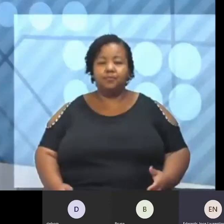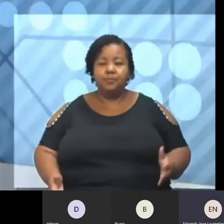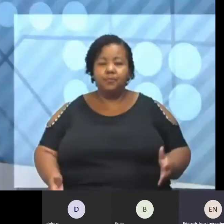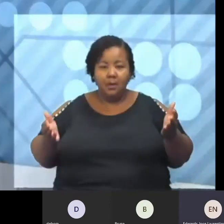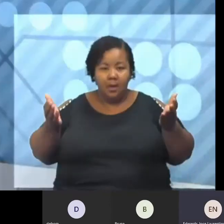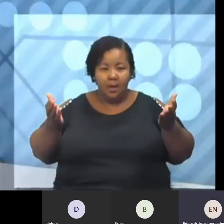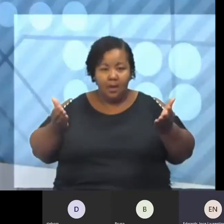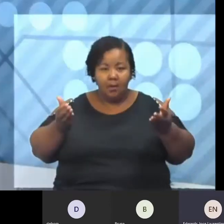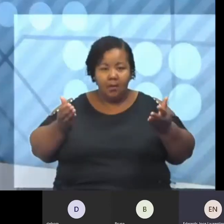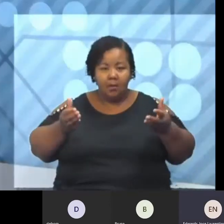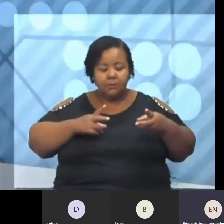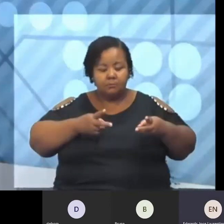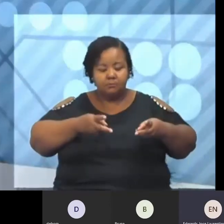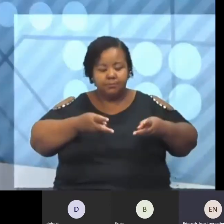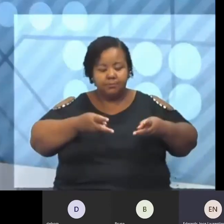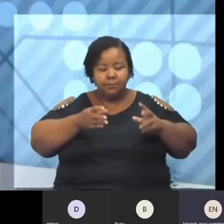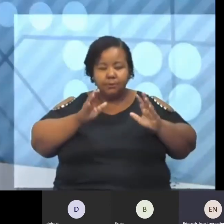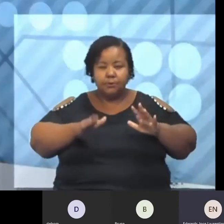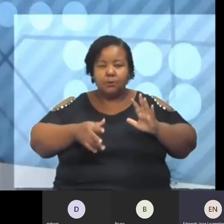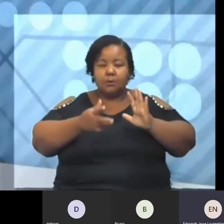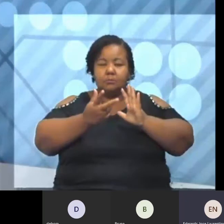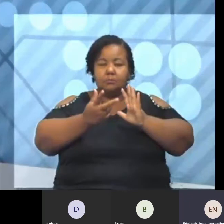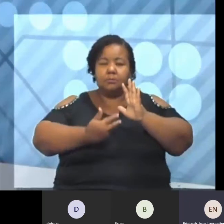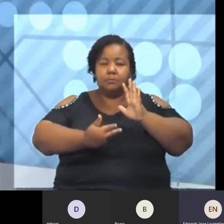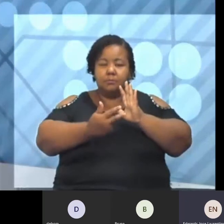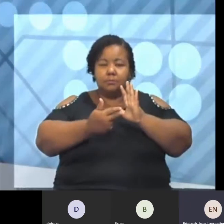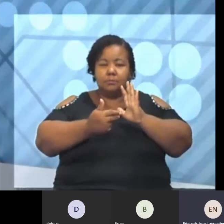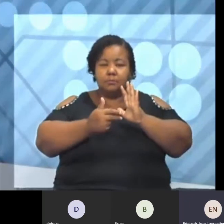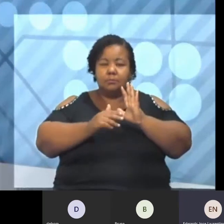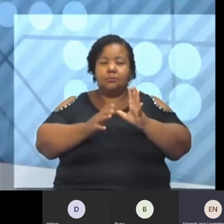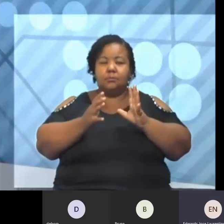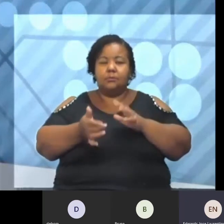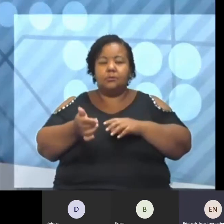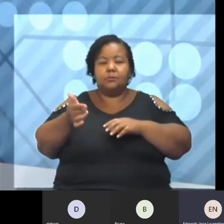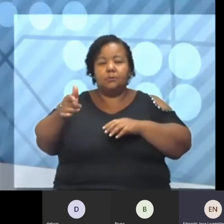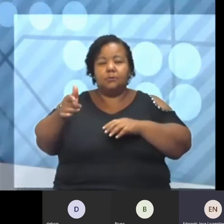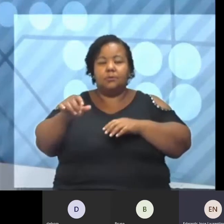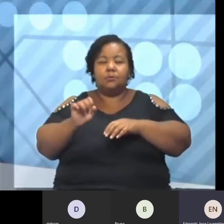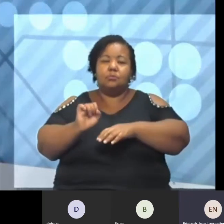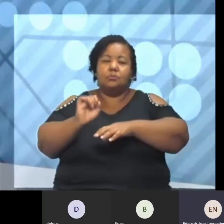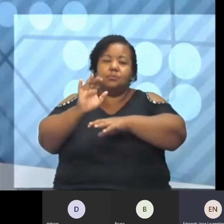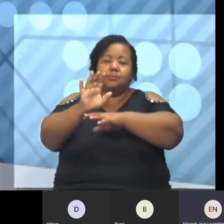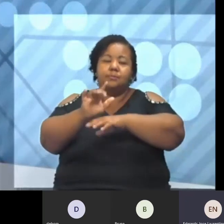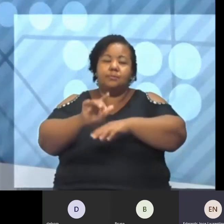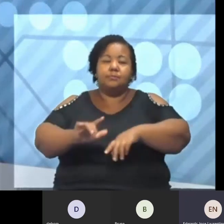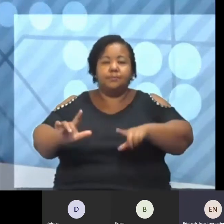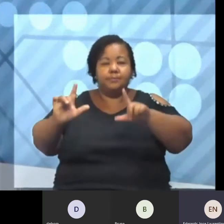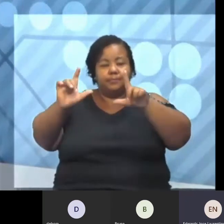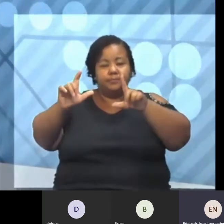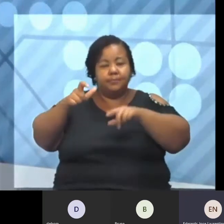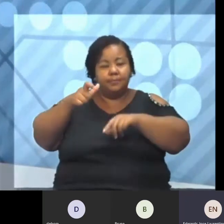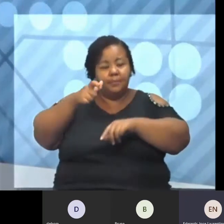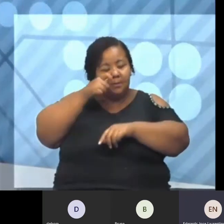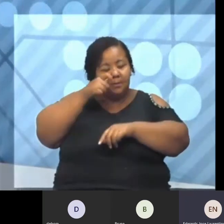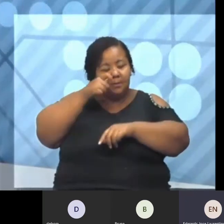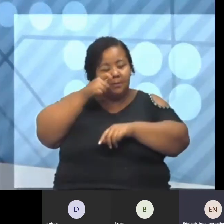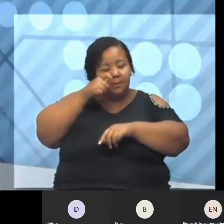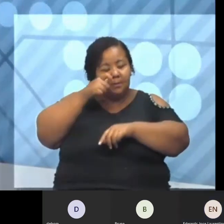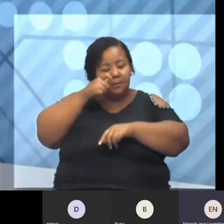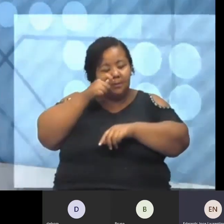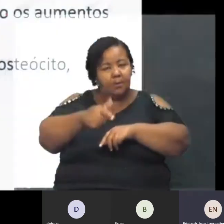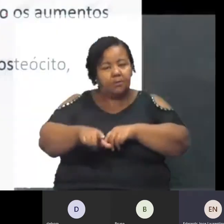você já identificou e já desenhou o tecido cartilaginoso, iremos para o próximo slide para observar, então, a nossa próxima